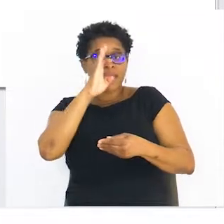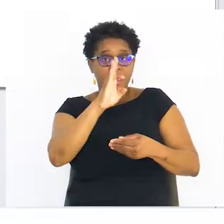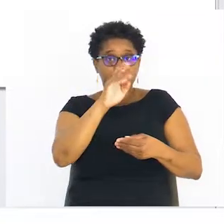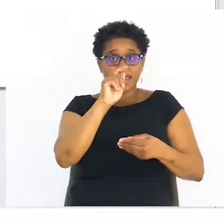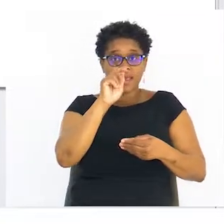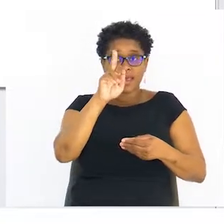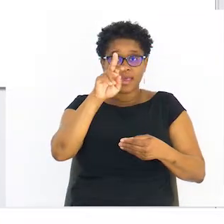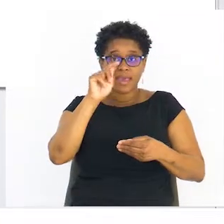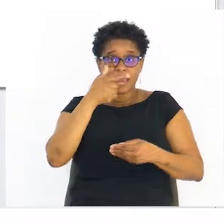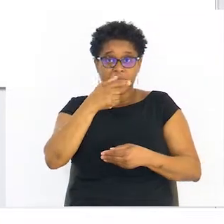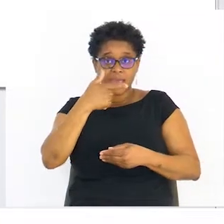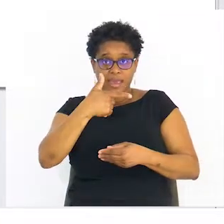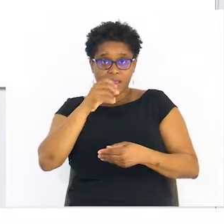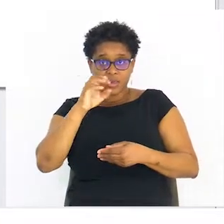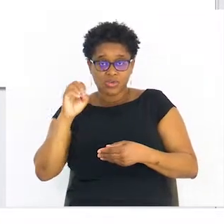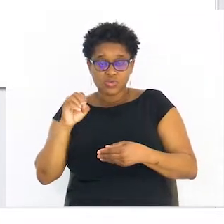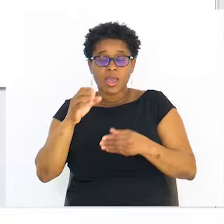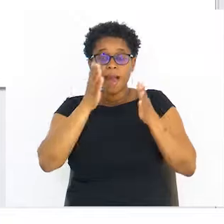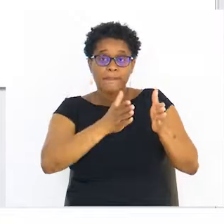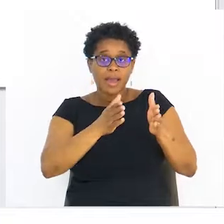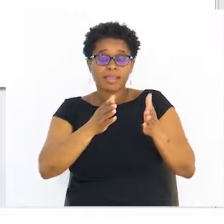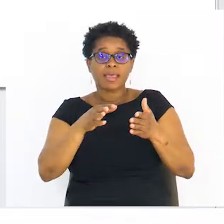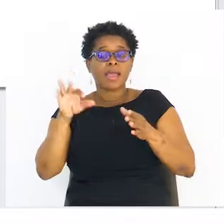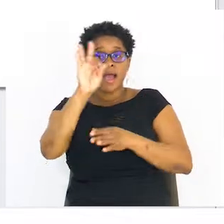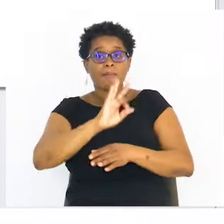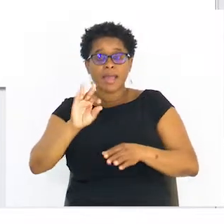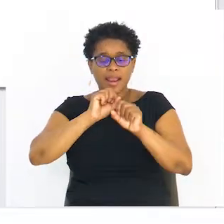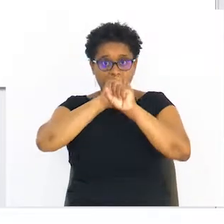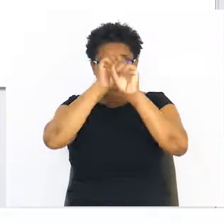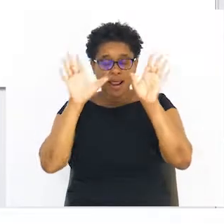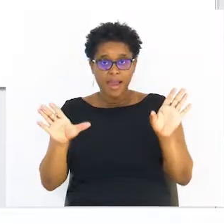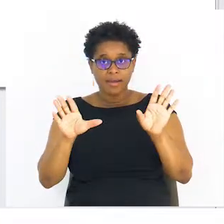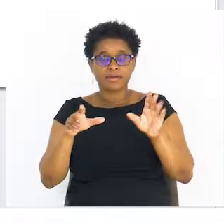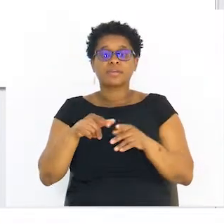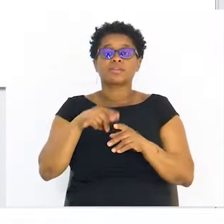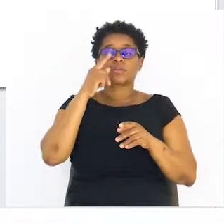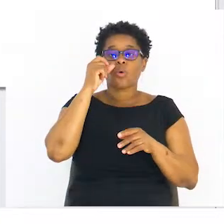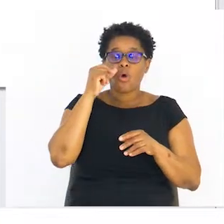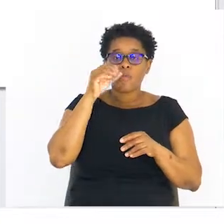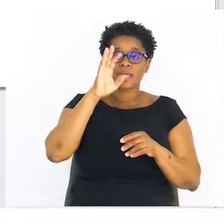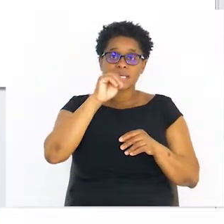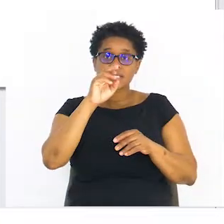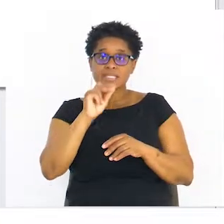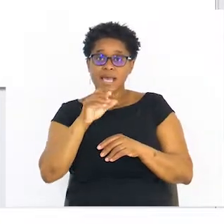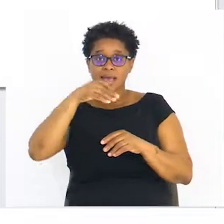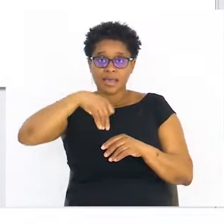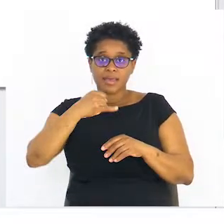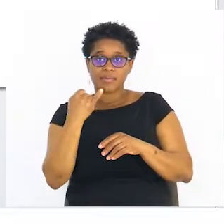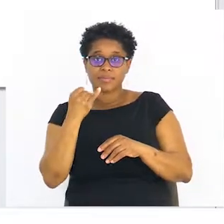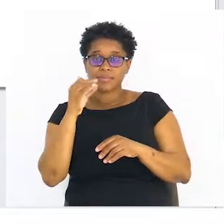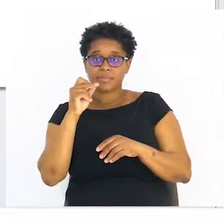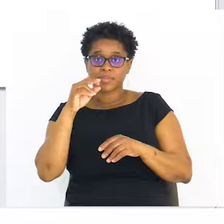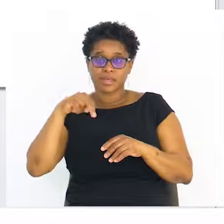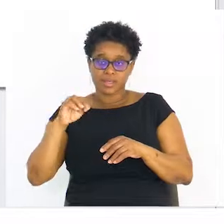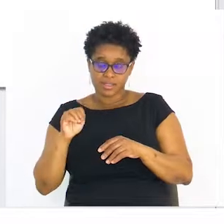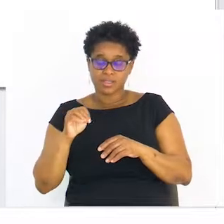erectus. E a parte amarela clara significa distribuição do Homo sapiens. E a